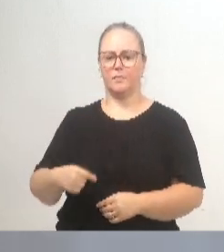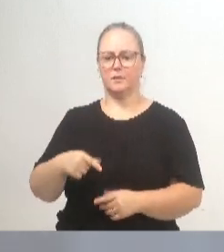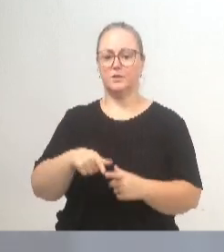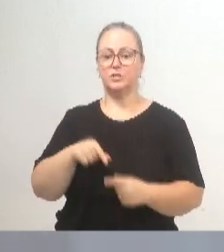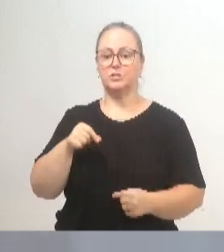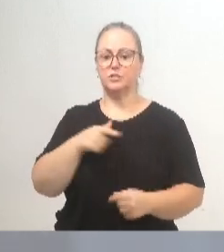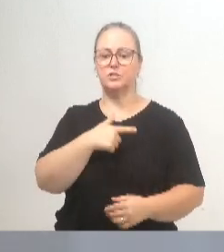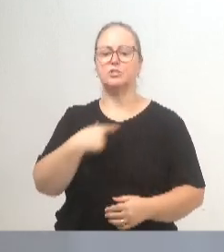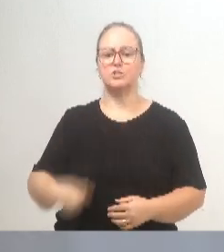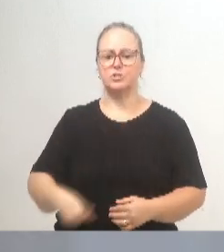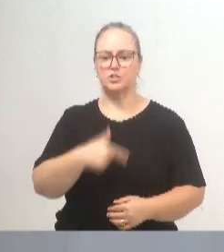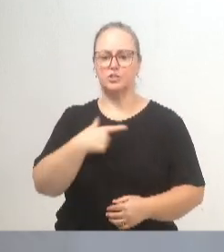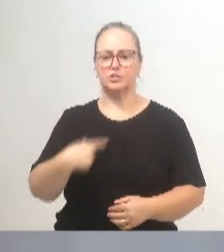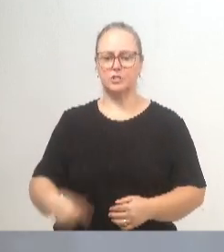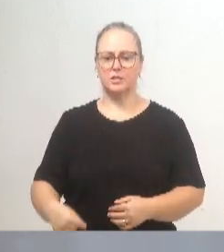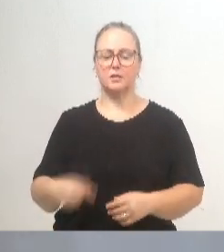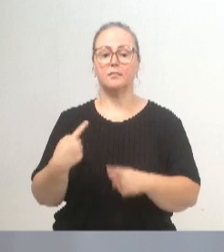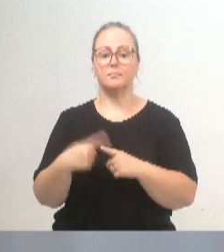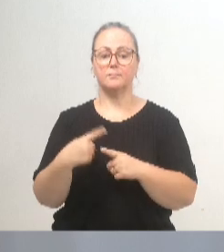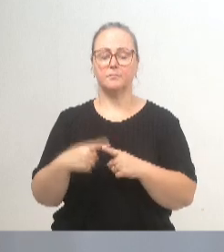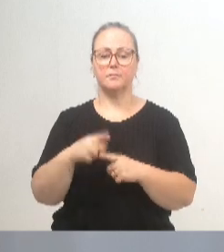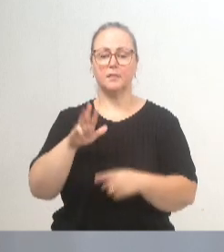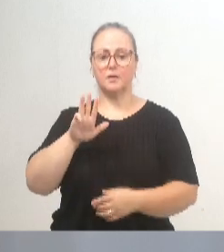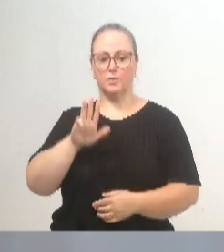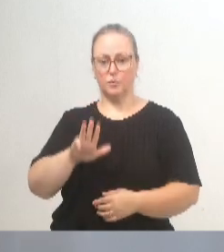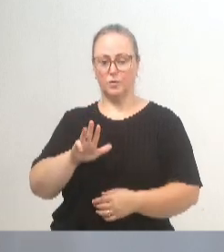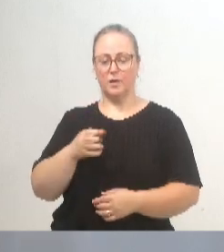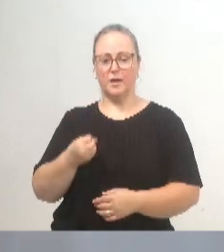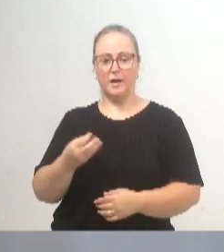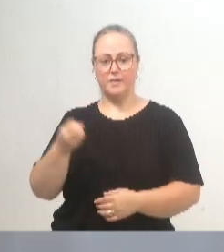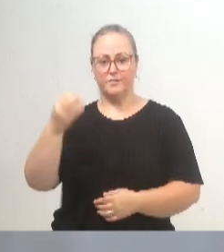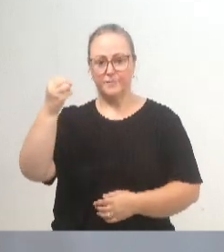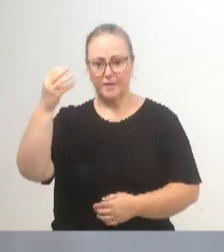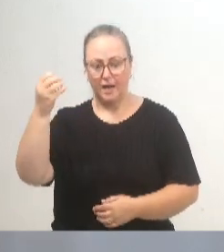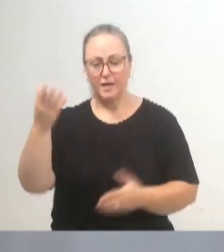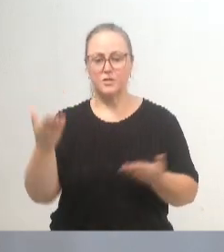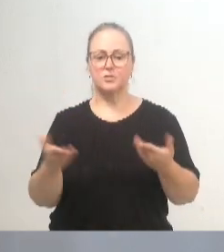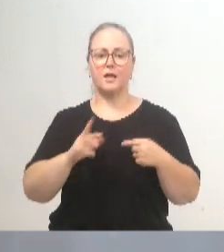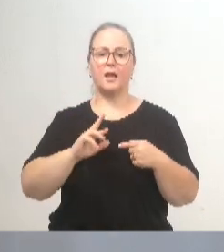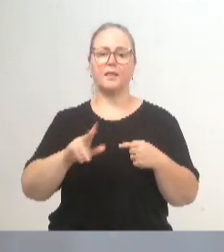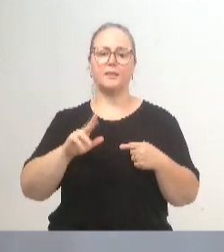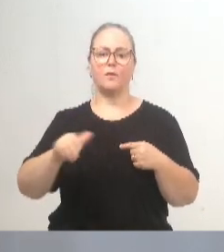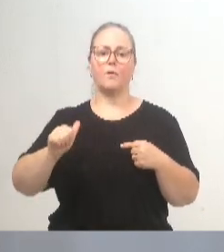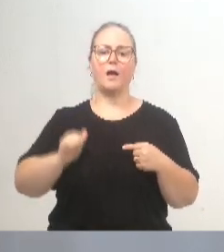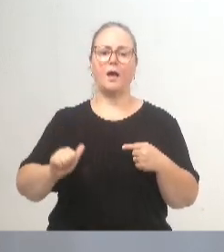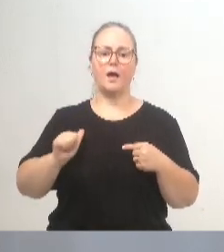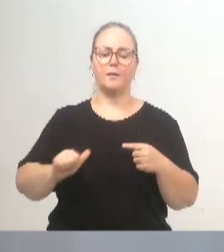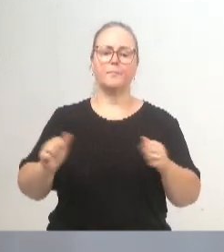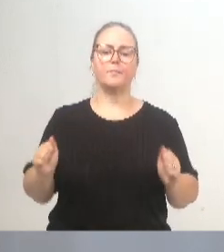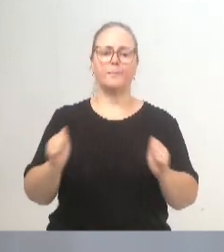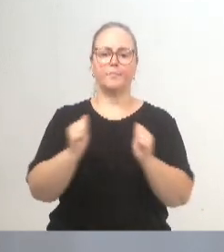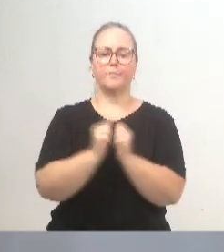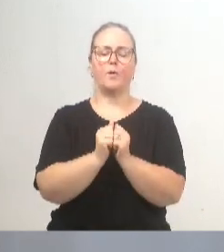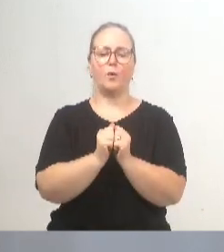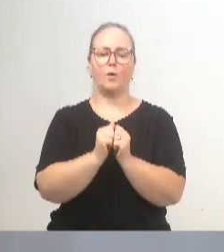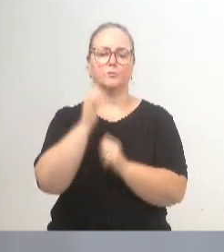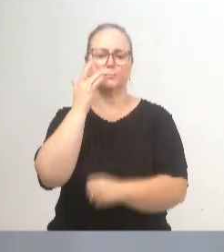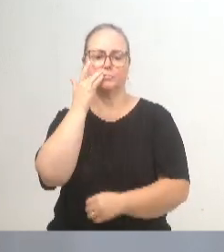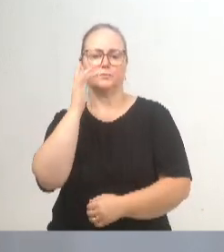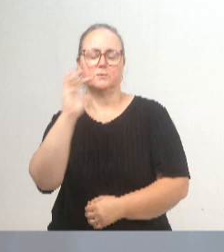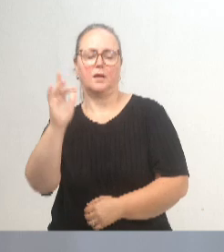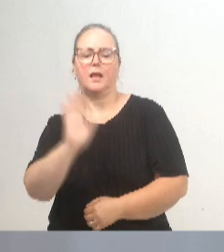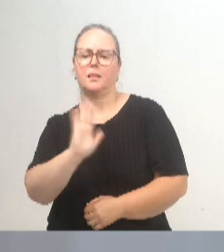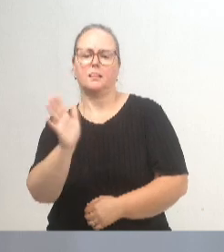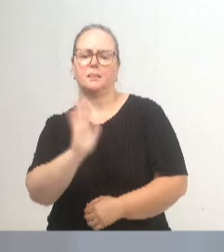reais, porque o presidente Lula, quando faz viagem internacional, não traz bolsa com joia, não. O presidente Lula traz investimento para o